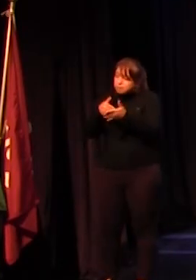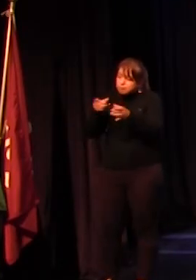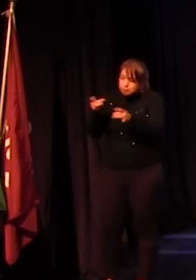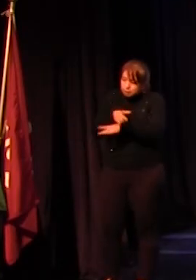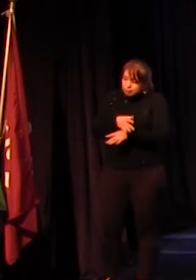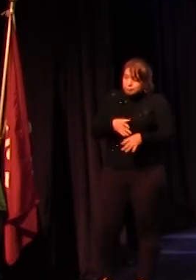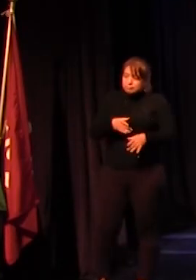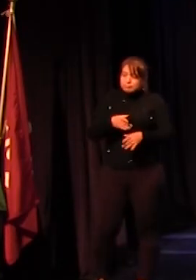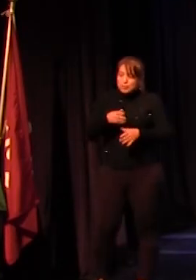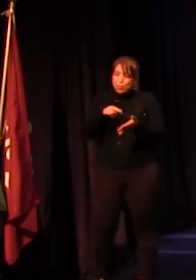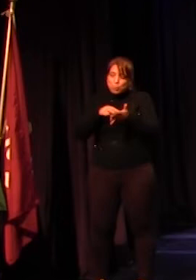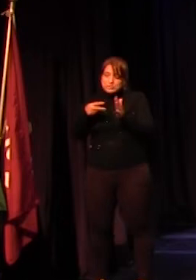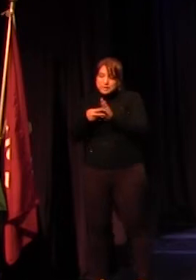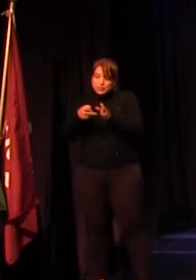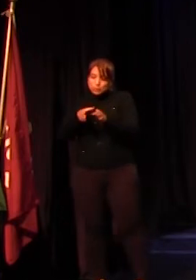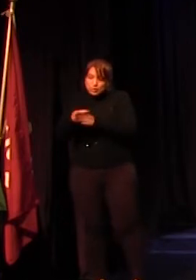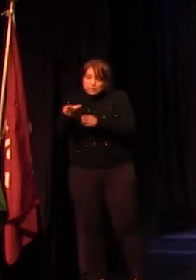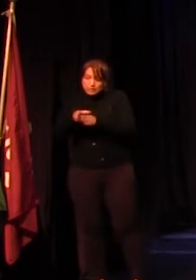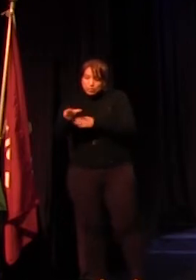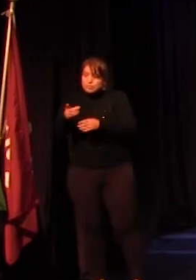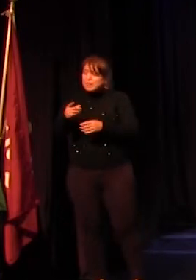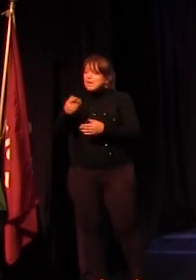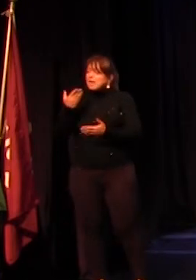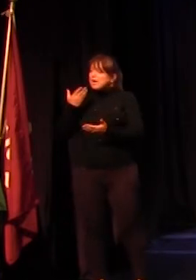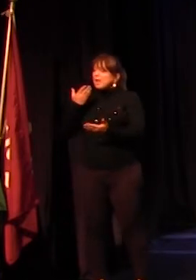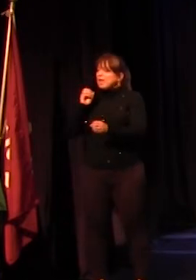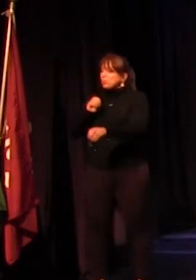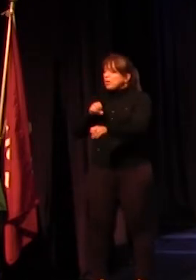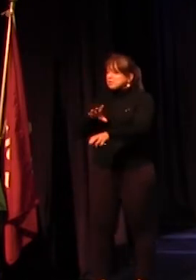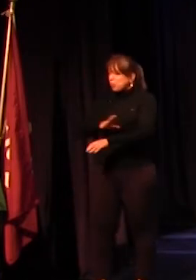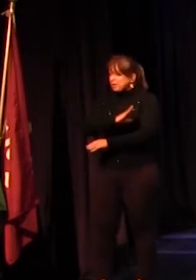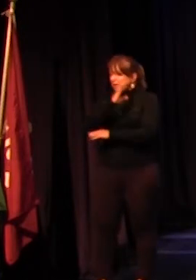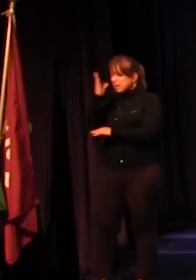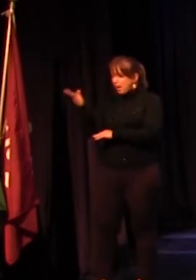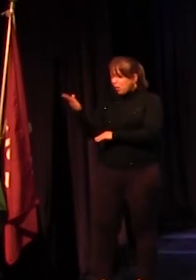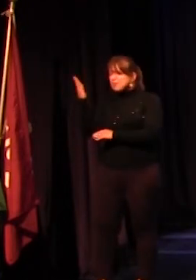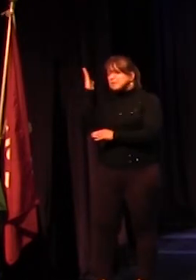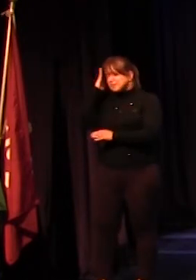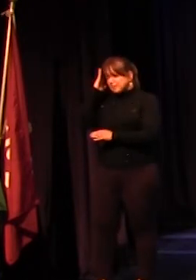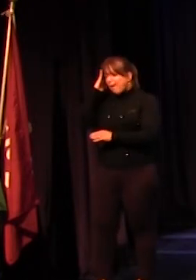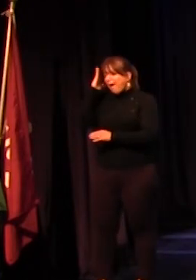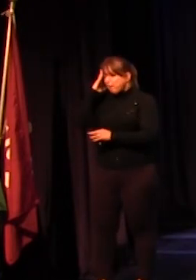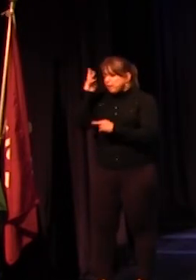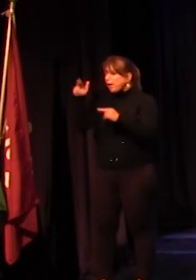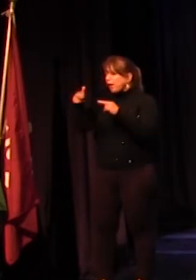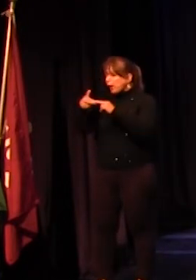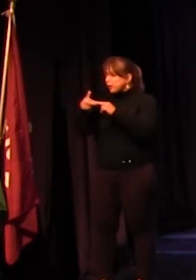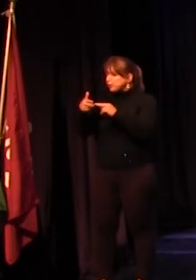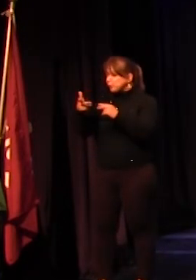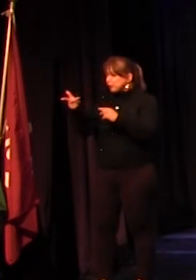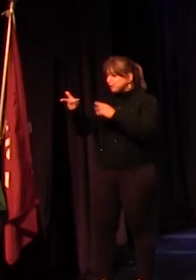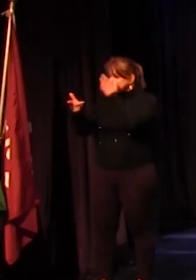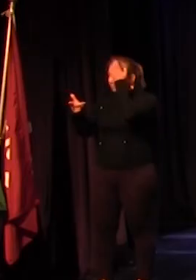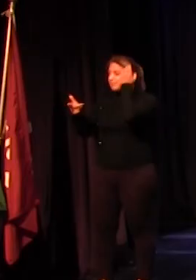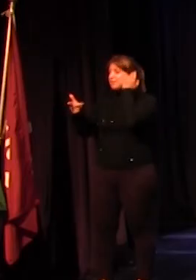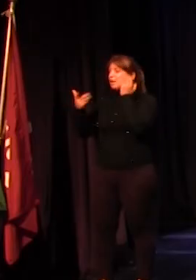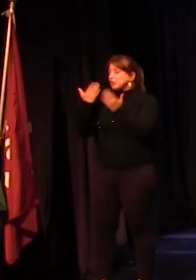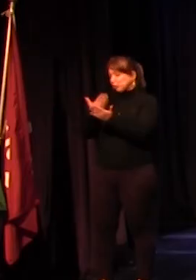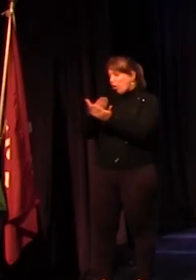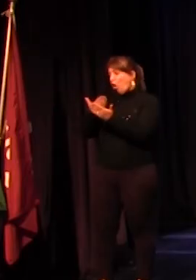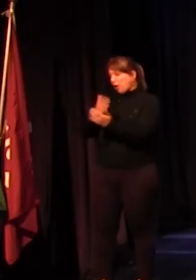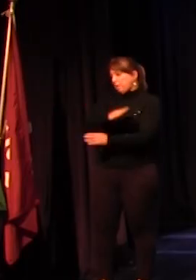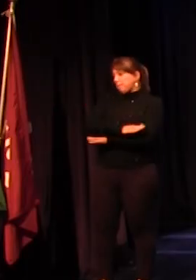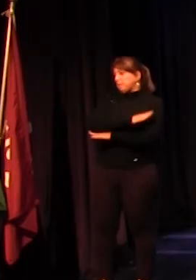conceitos orientadores, a questão da educação integral. Quando a gente sabe que a nossa rede existem algumas escolas em período